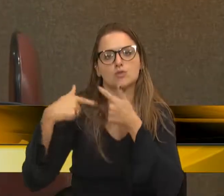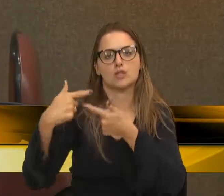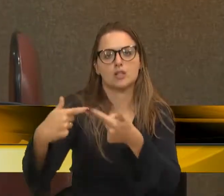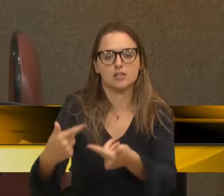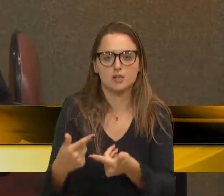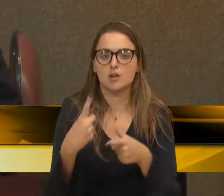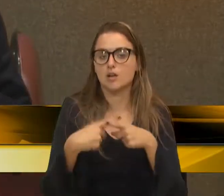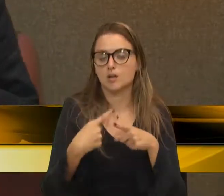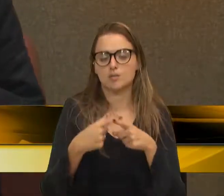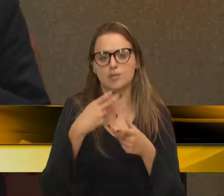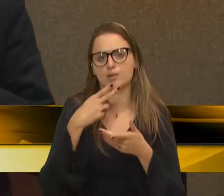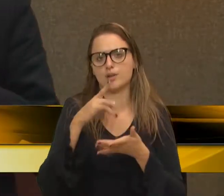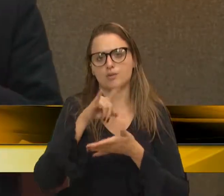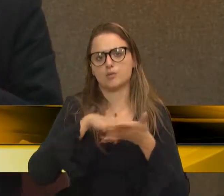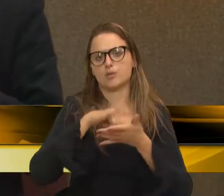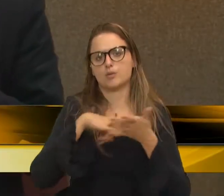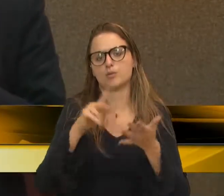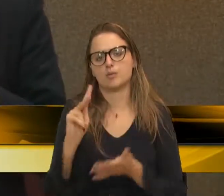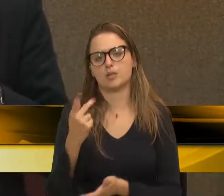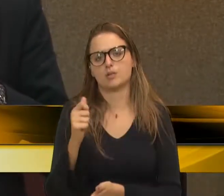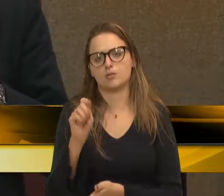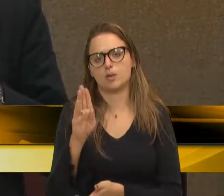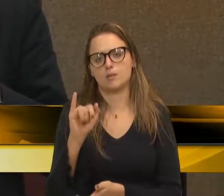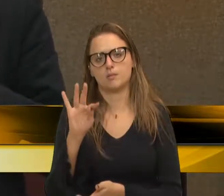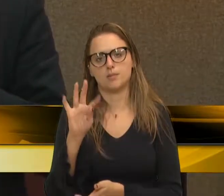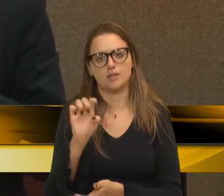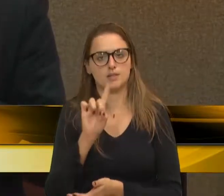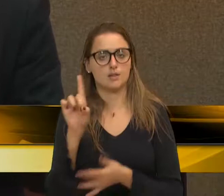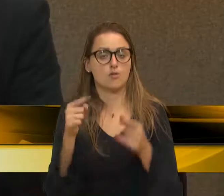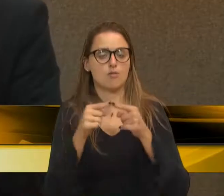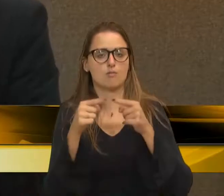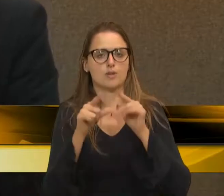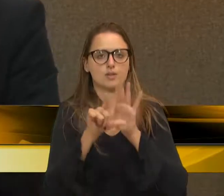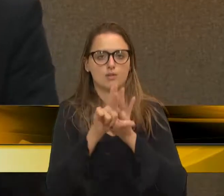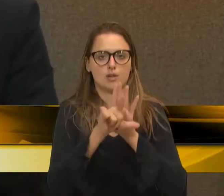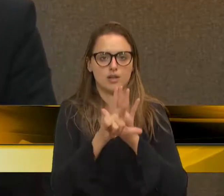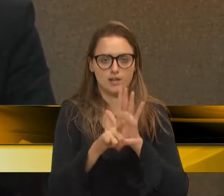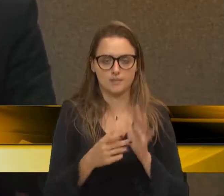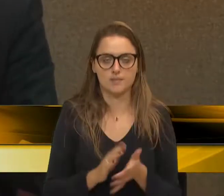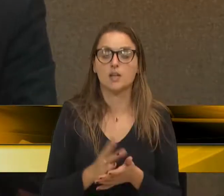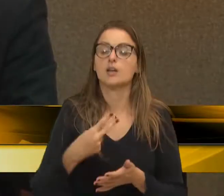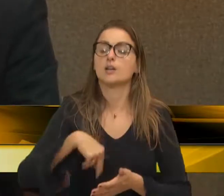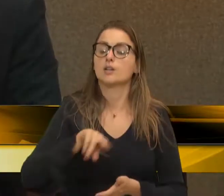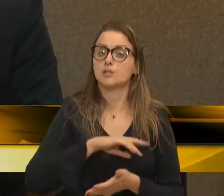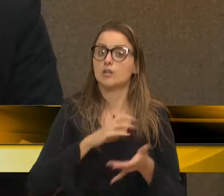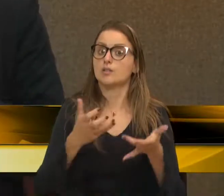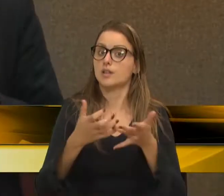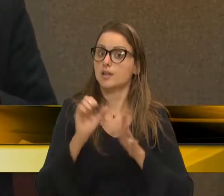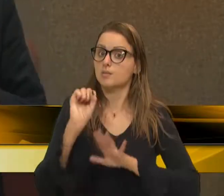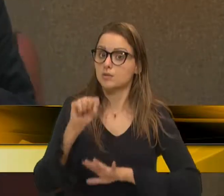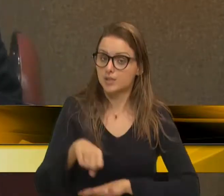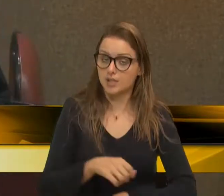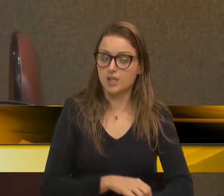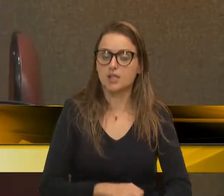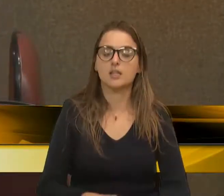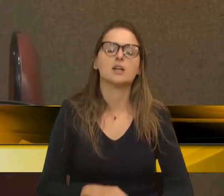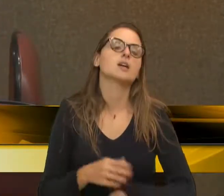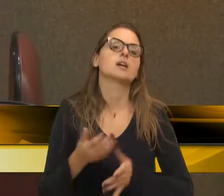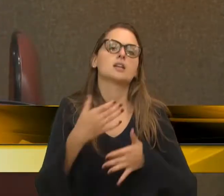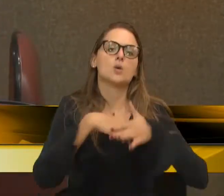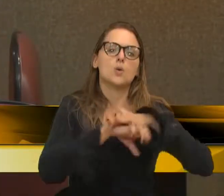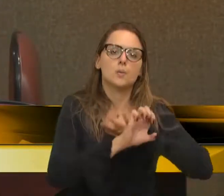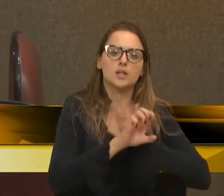não está de acordo com a legislação. Nós queremos, sim, desejamos que o